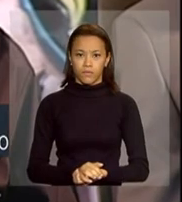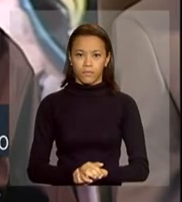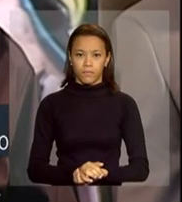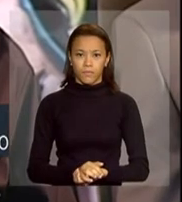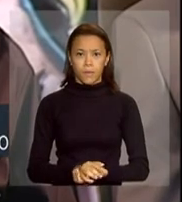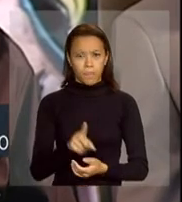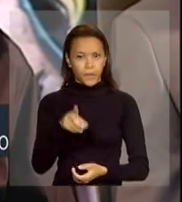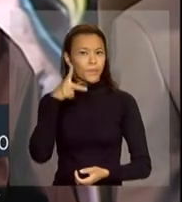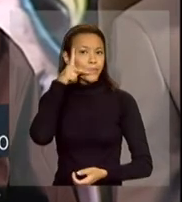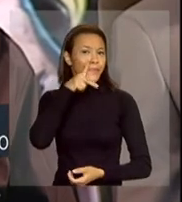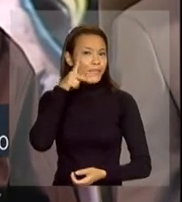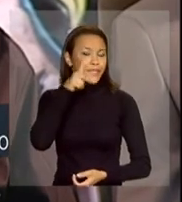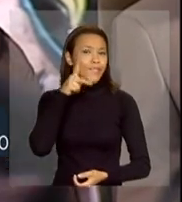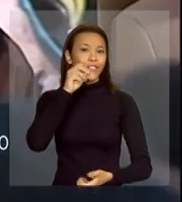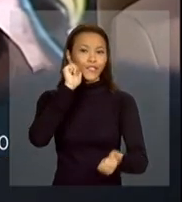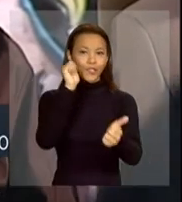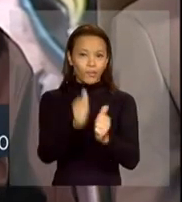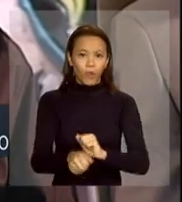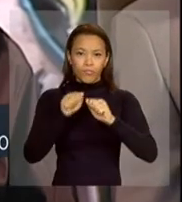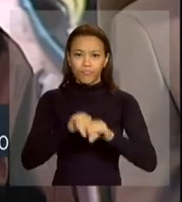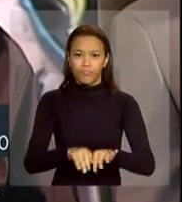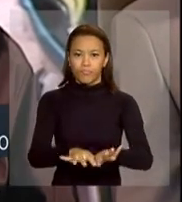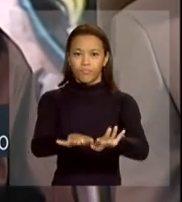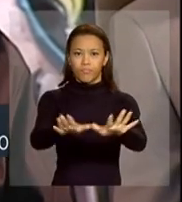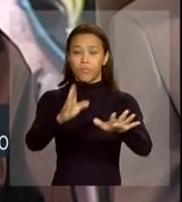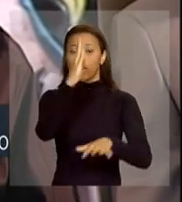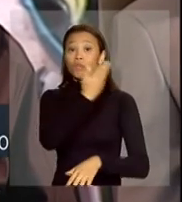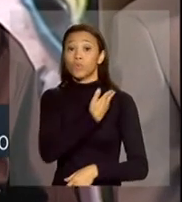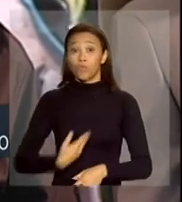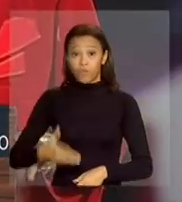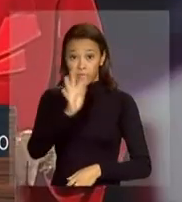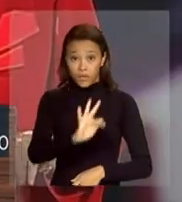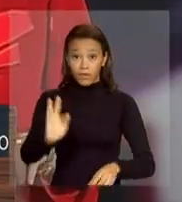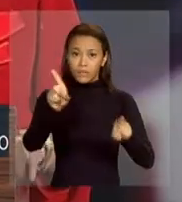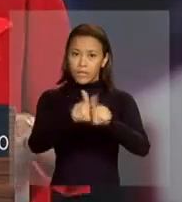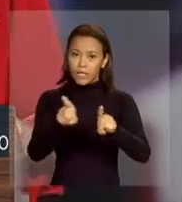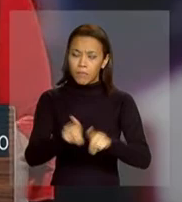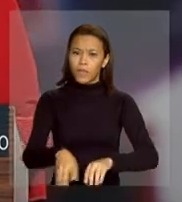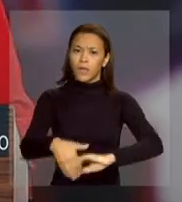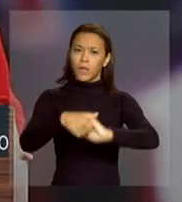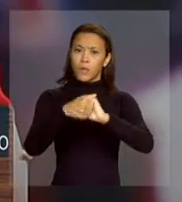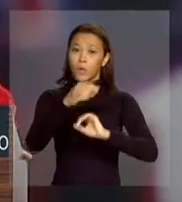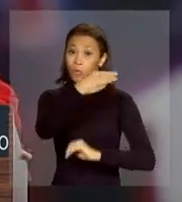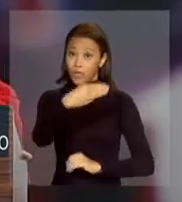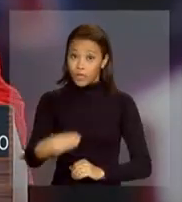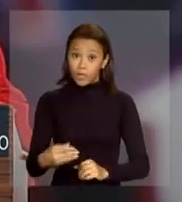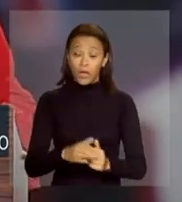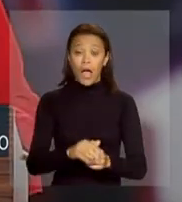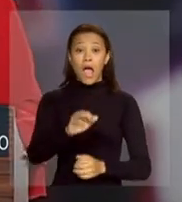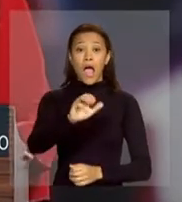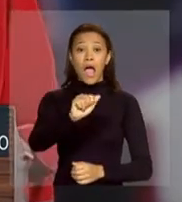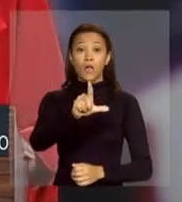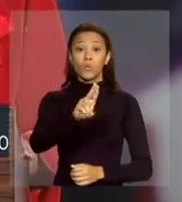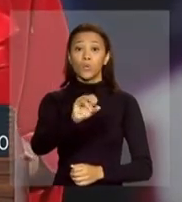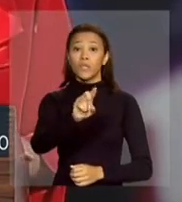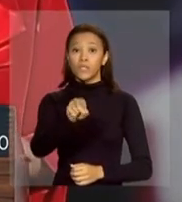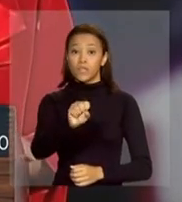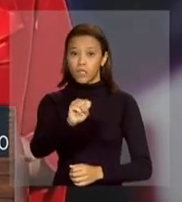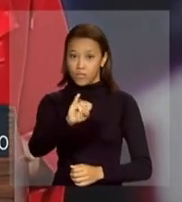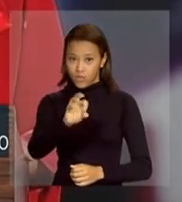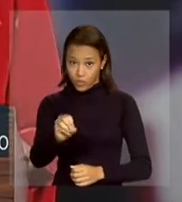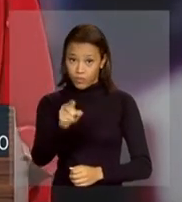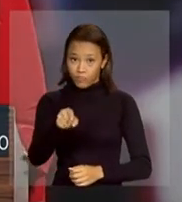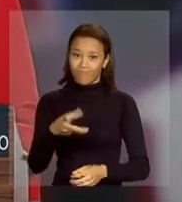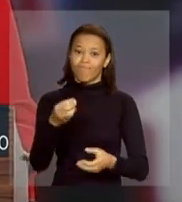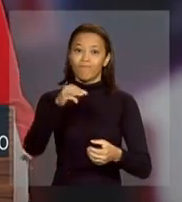pela política de esportes do governo federal cumprimentar o ministro aloizio Mercadante da educação